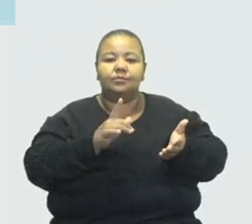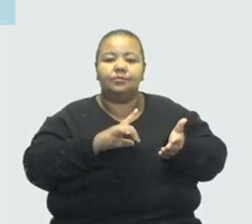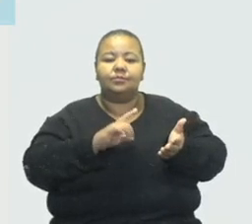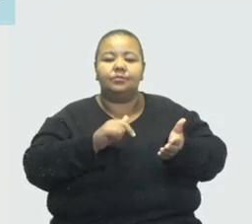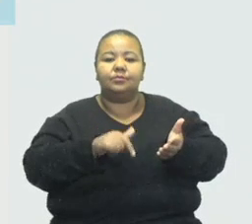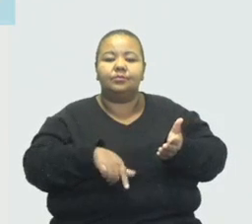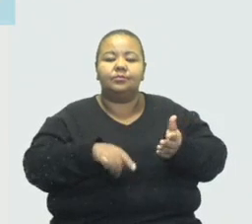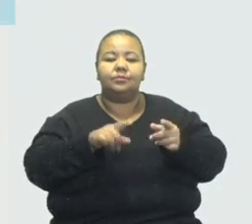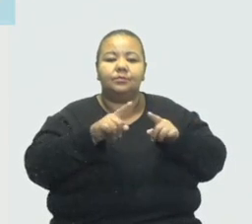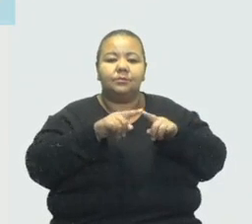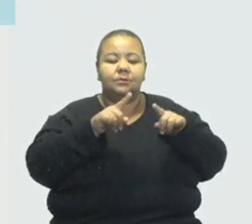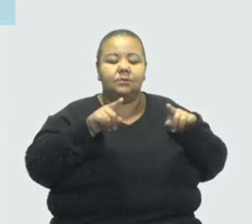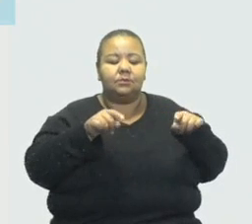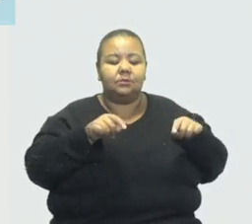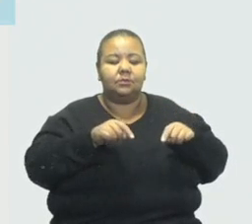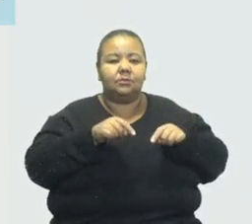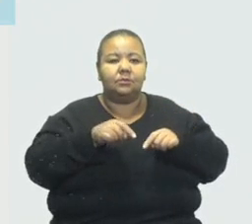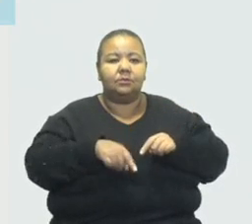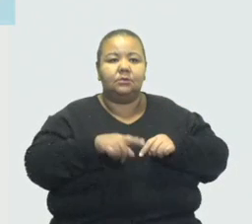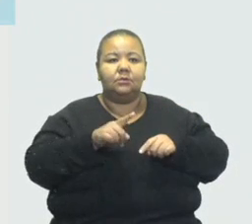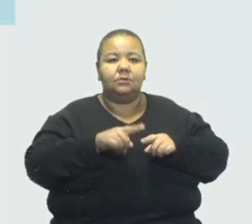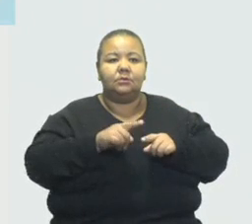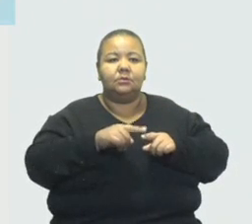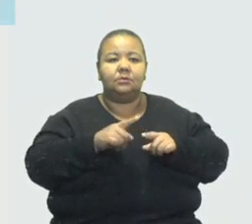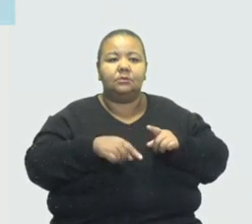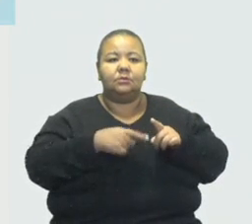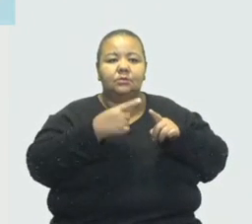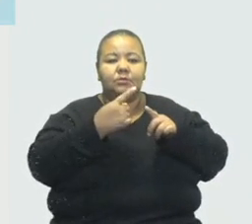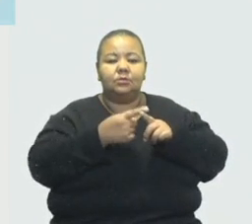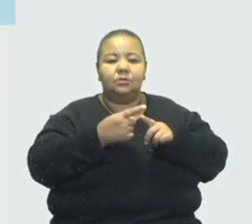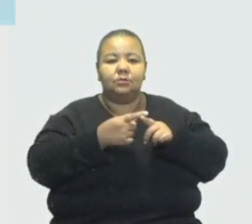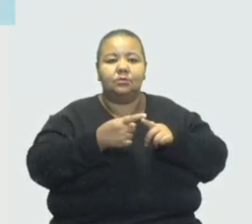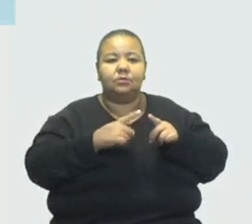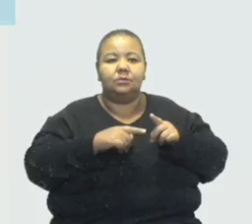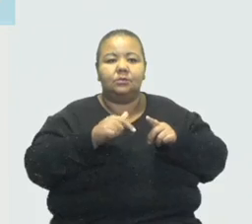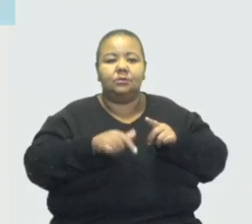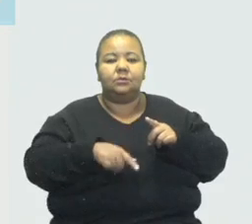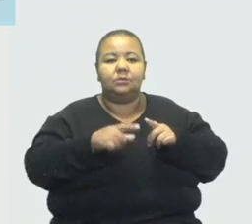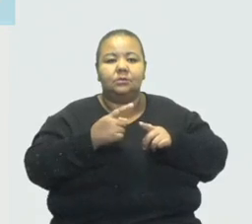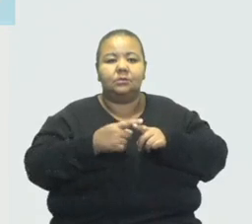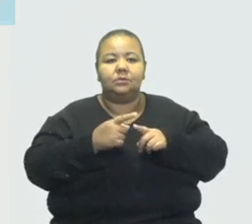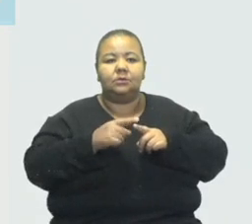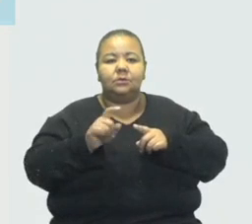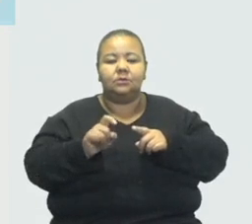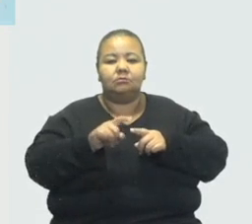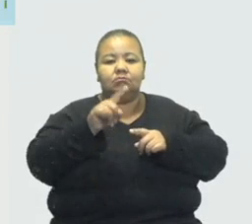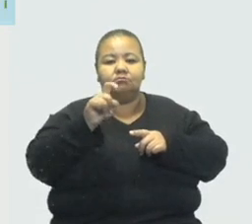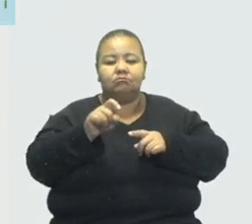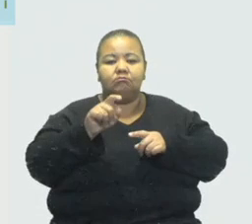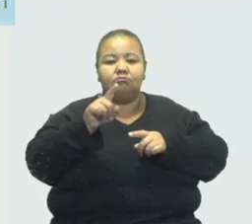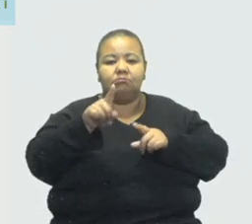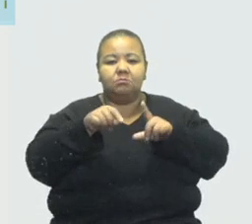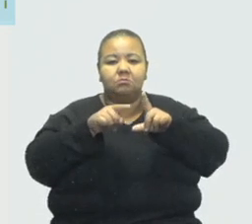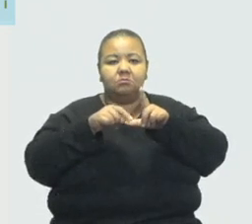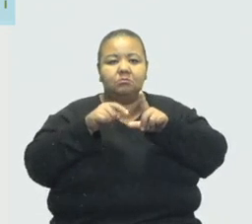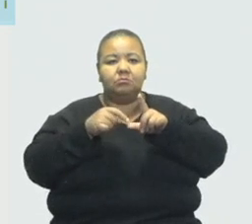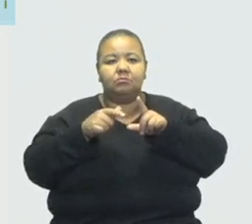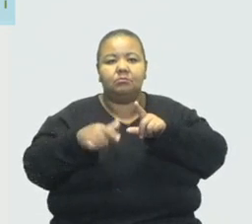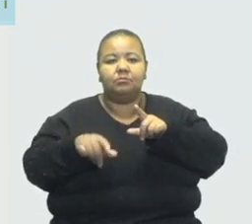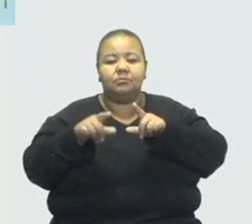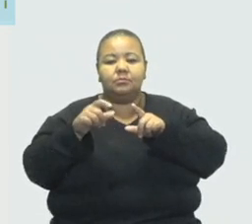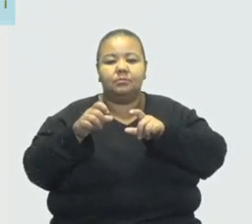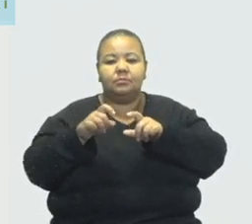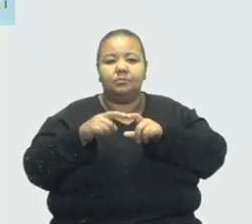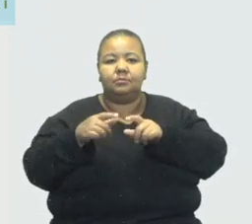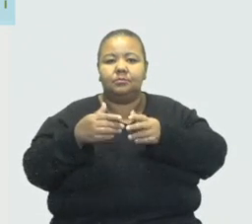a matriz dos coeficientes, temos uma matriz das incógnitas e temos a matriz dos